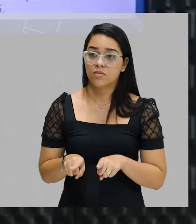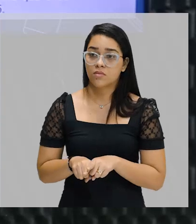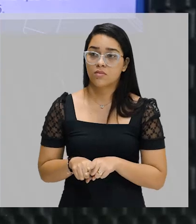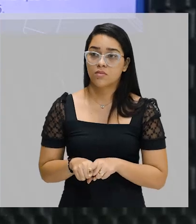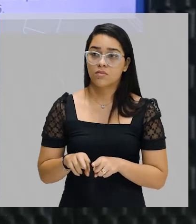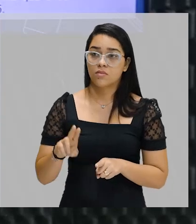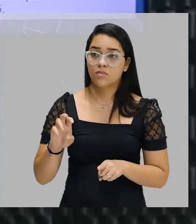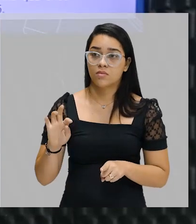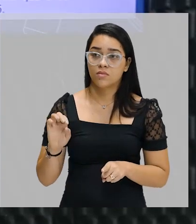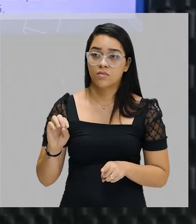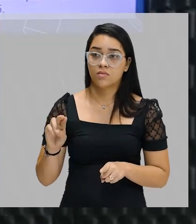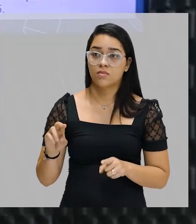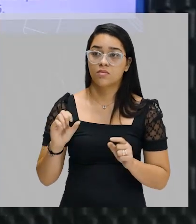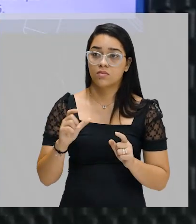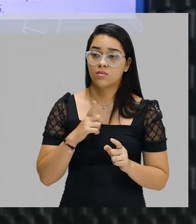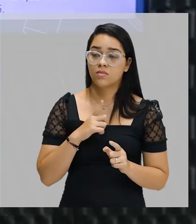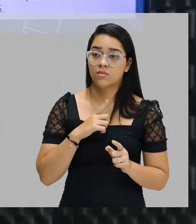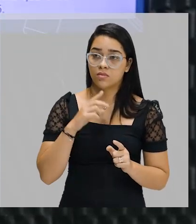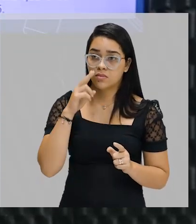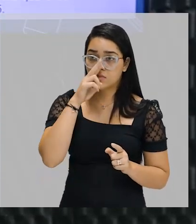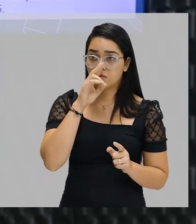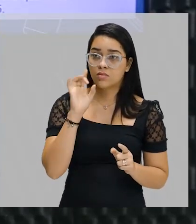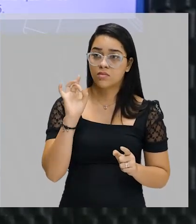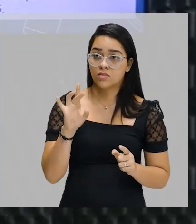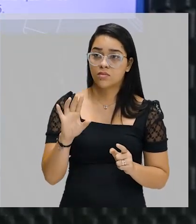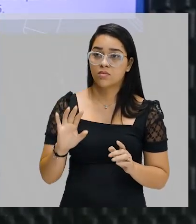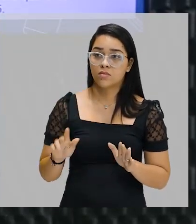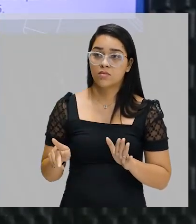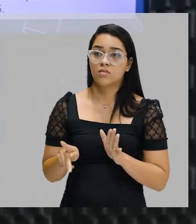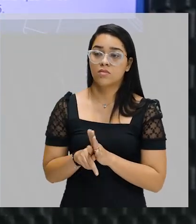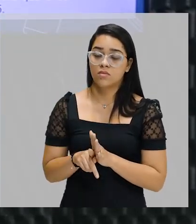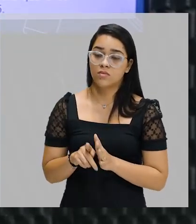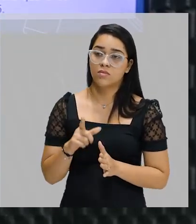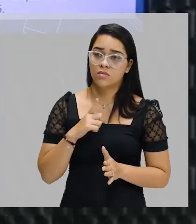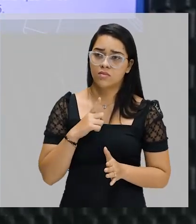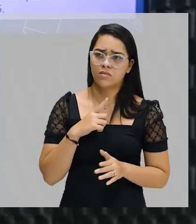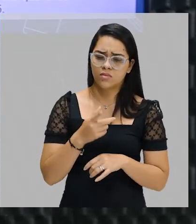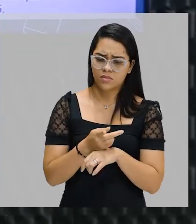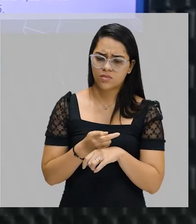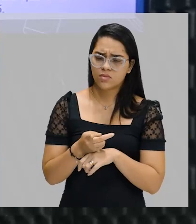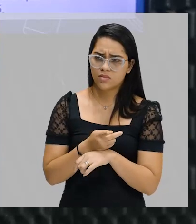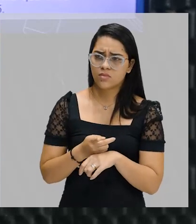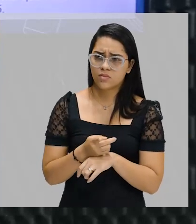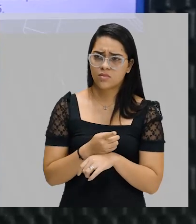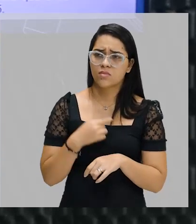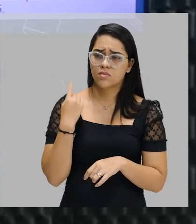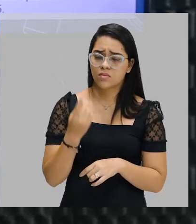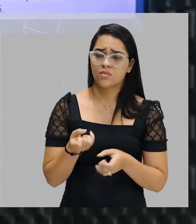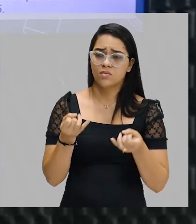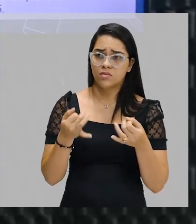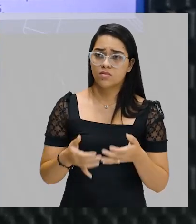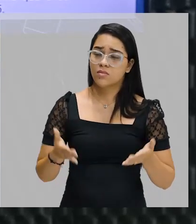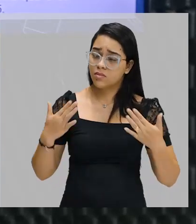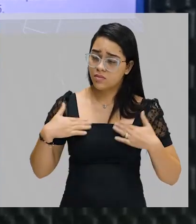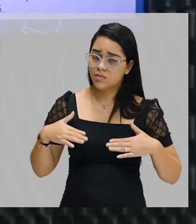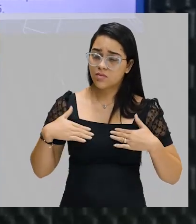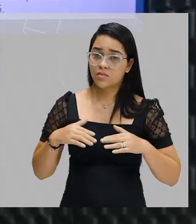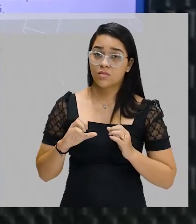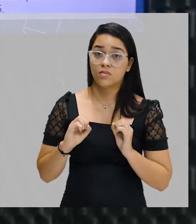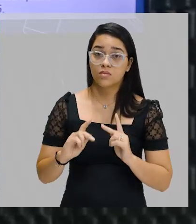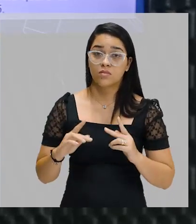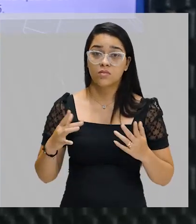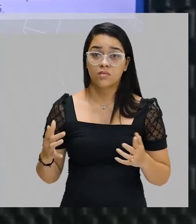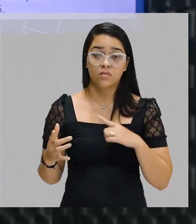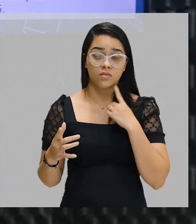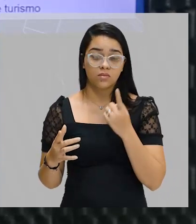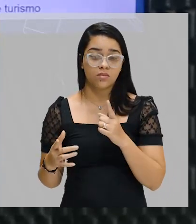vetou, né, visto que ela tem esse poder que só os membros permanentes possuem. Procura na plataforma que a gente fala com calma sobre isso. E para a